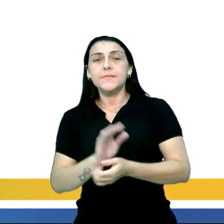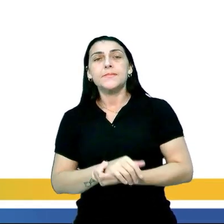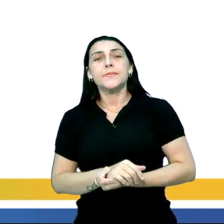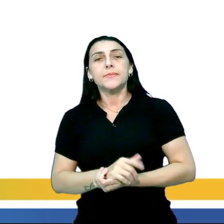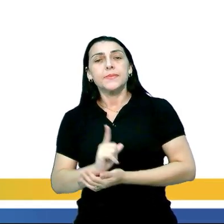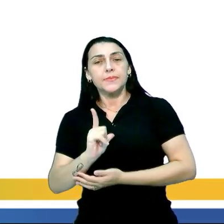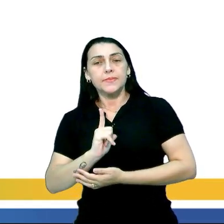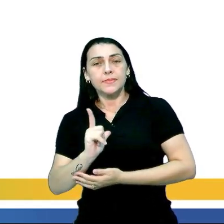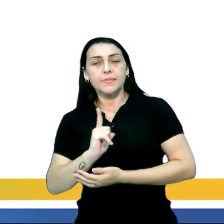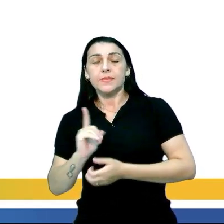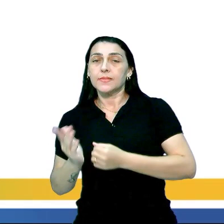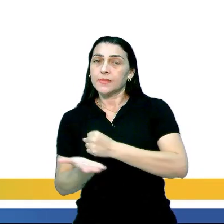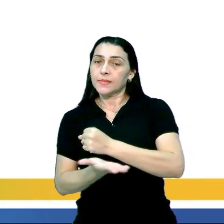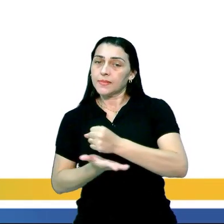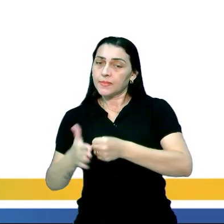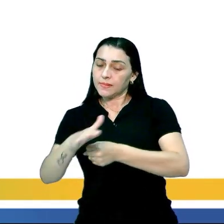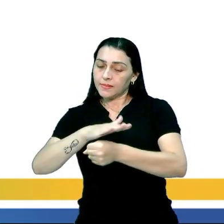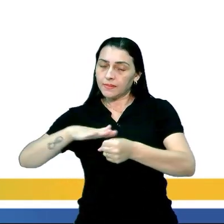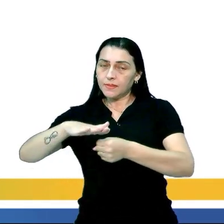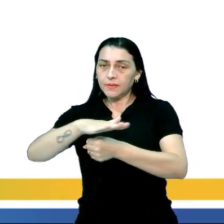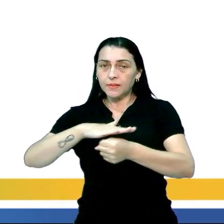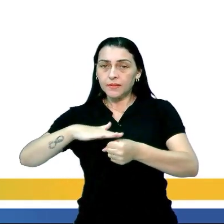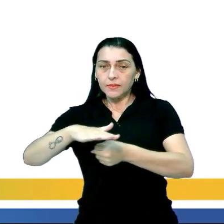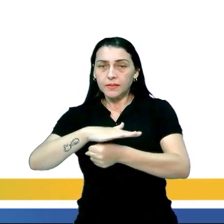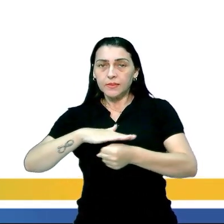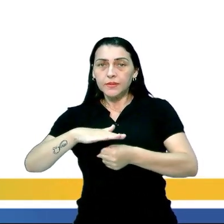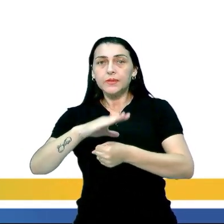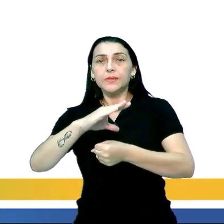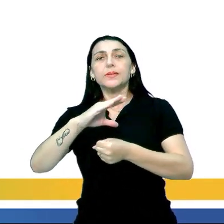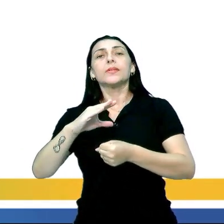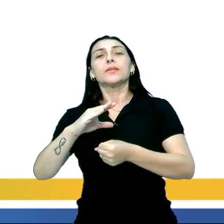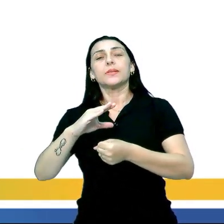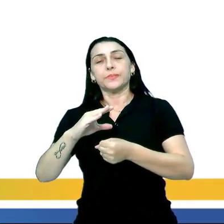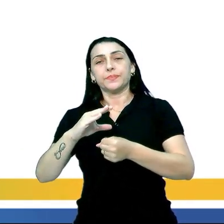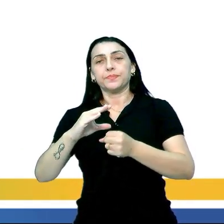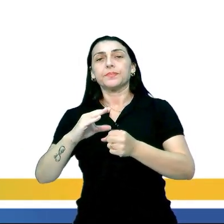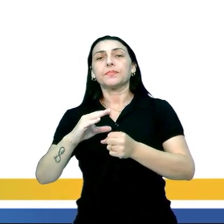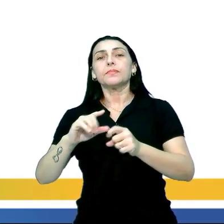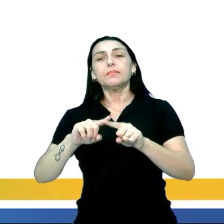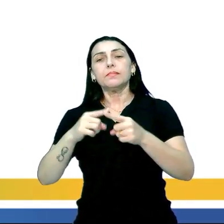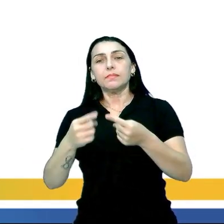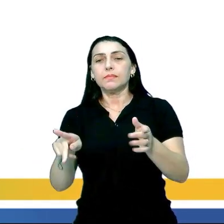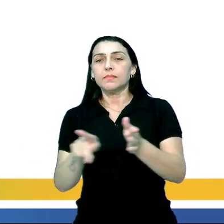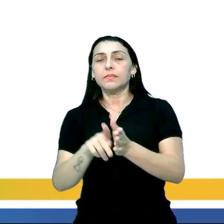nós temos a base superior desse corpo redondo, mais